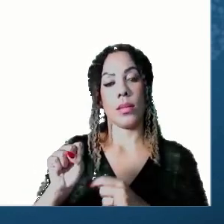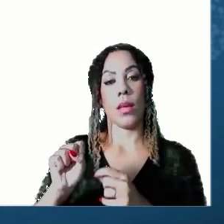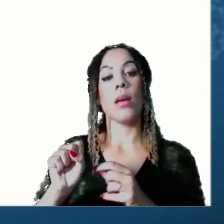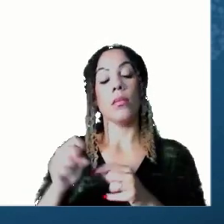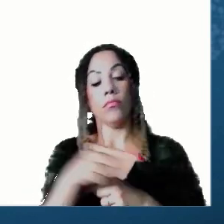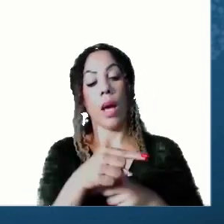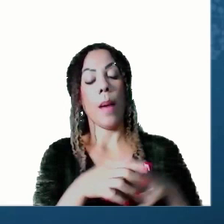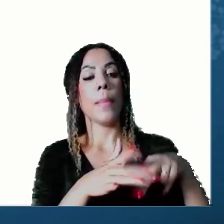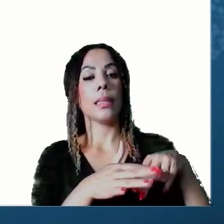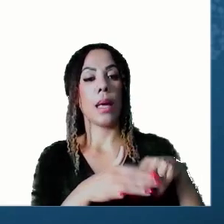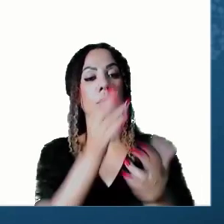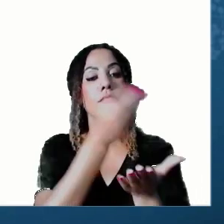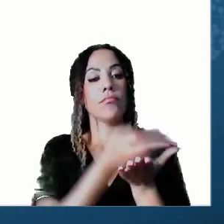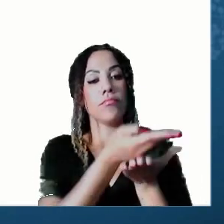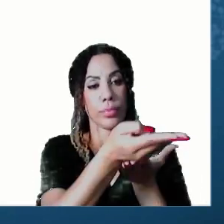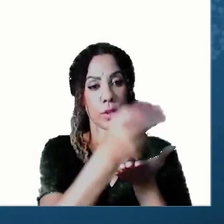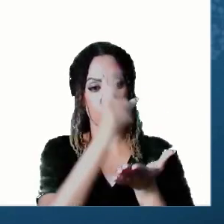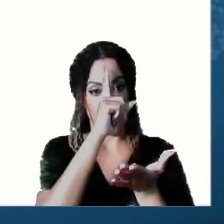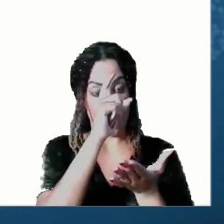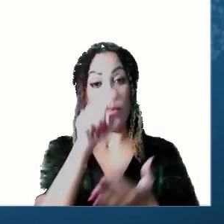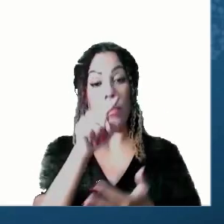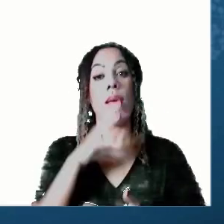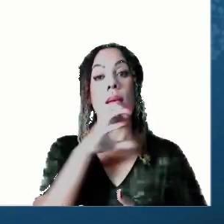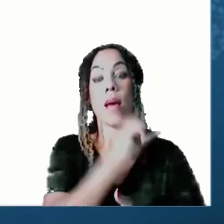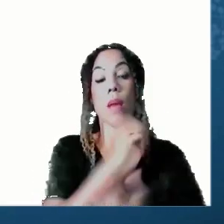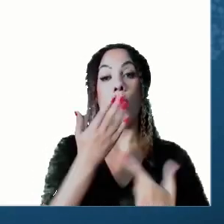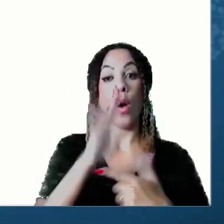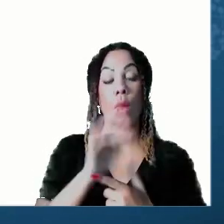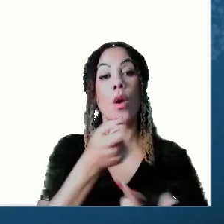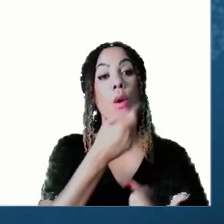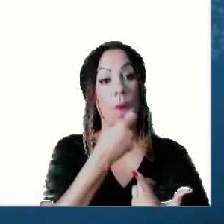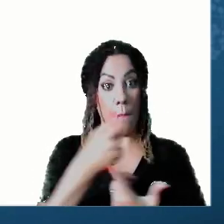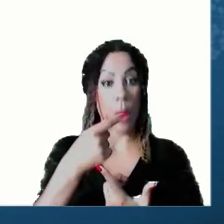pacientes hospitalizados de Covid, e rapidamente mostram que os esteroides foram